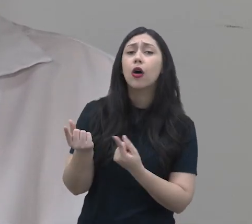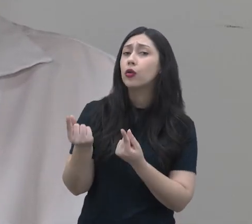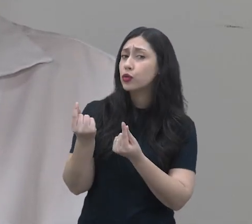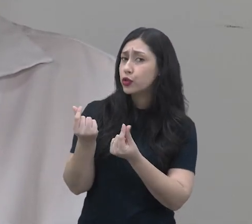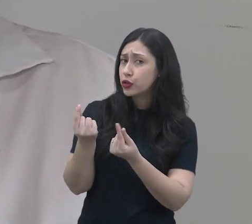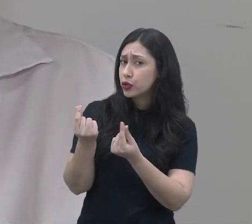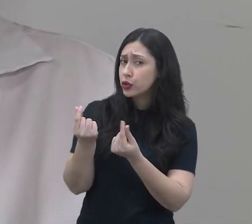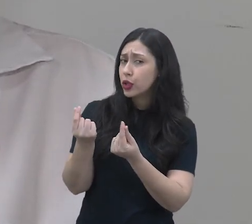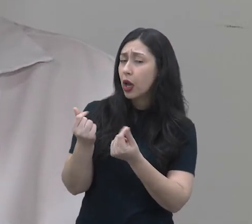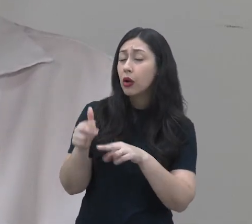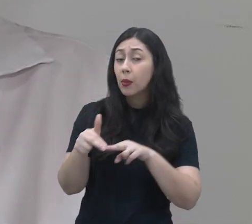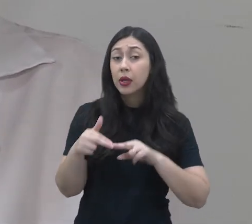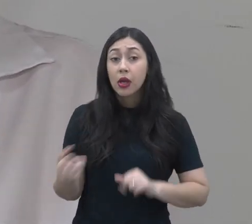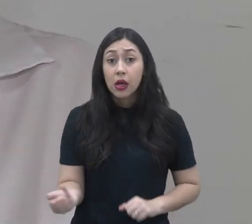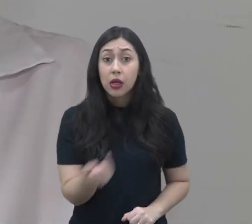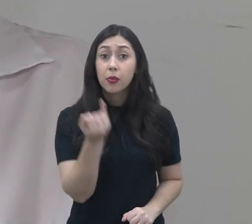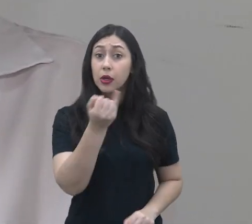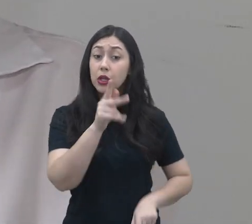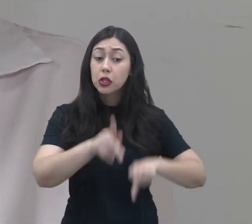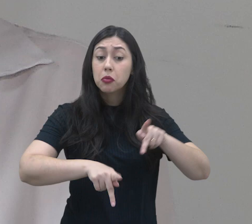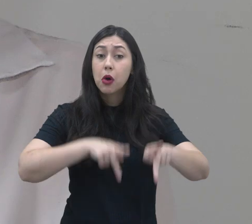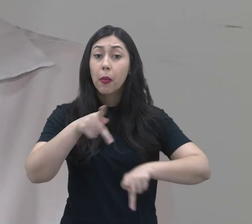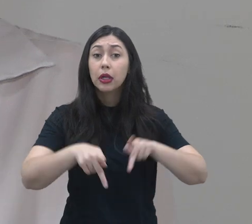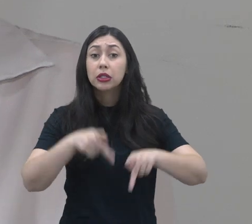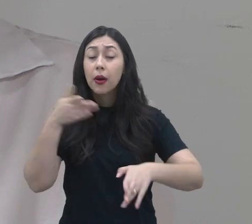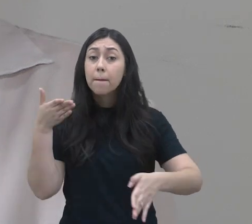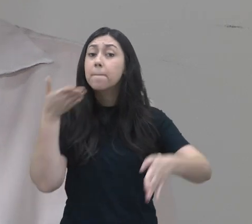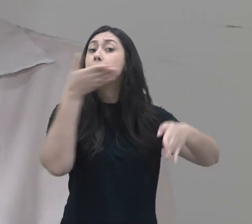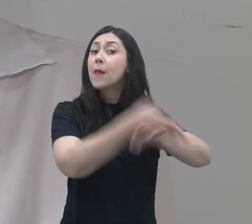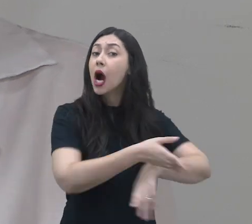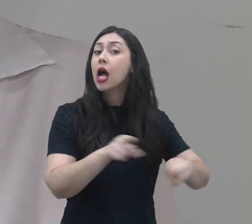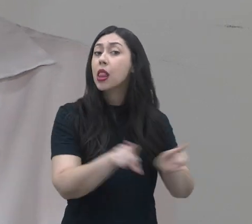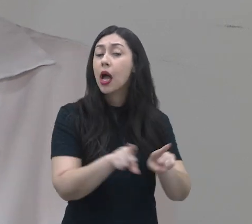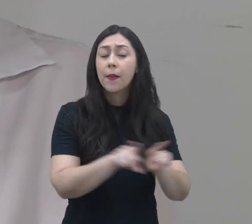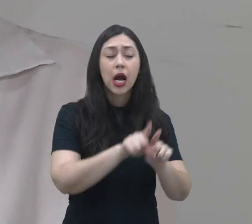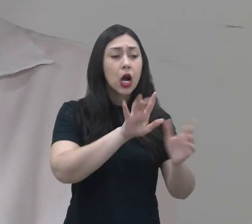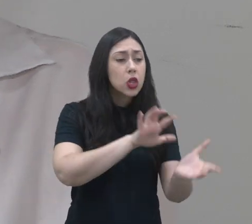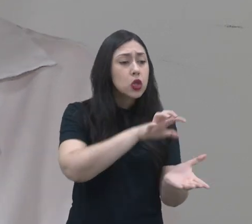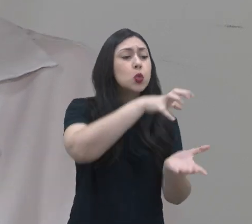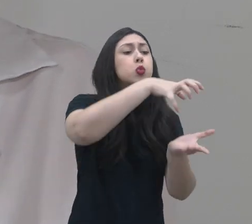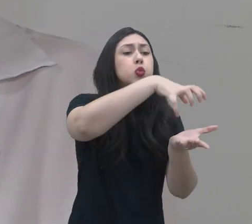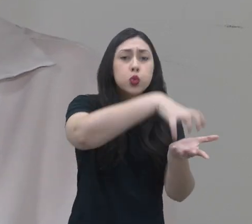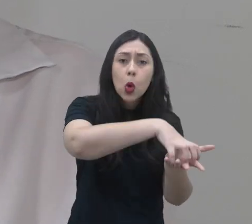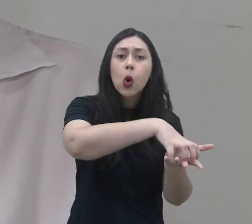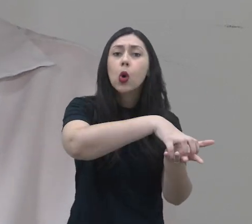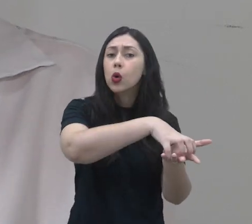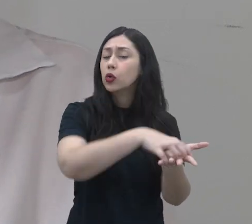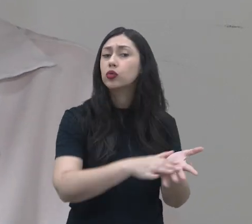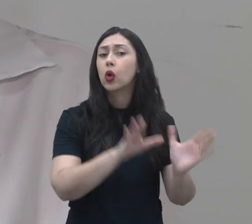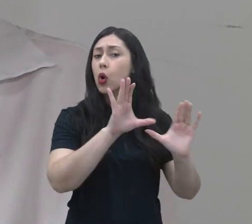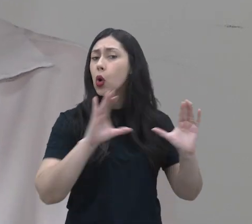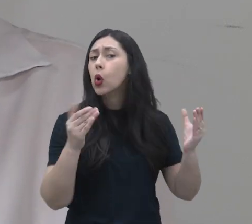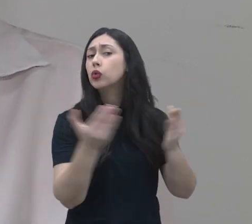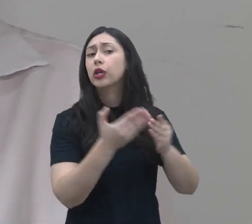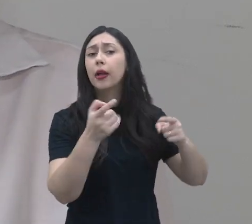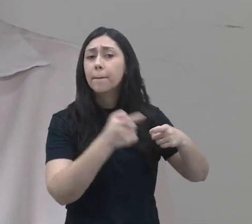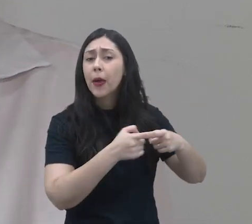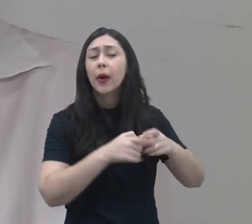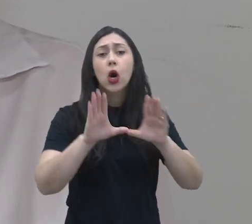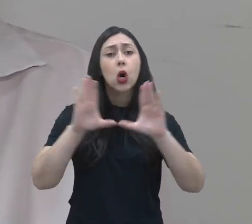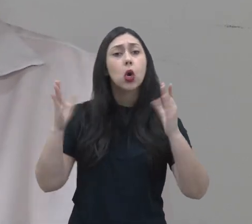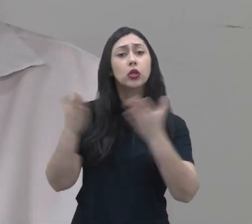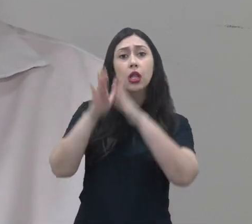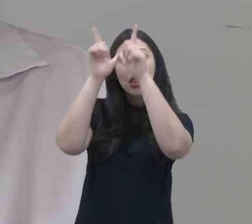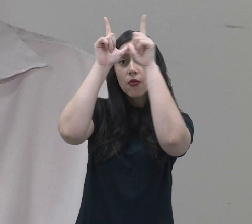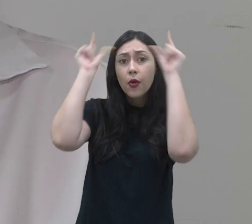fiscalizado, tá? Por isso que é muito importante a participação dos órgãos, tanto dos órgãos de classe, conselhos de